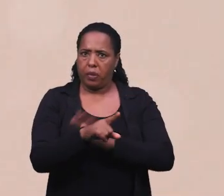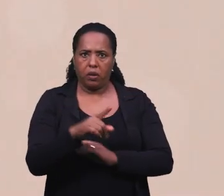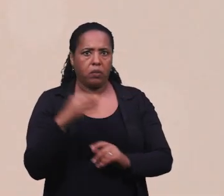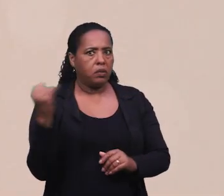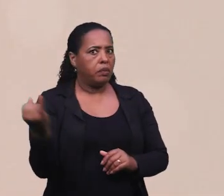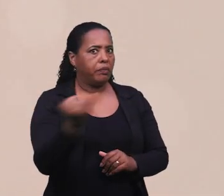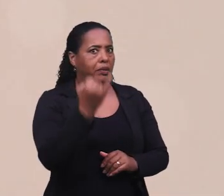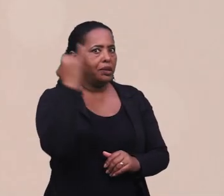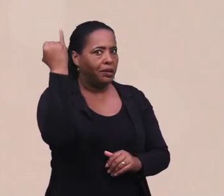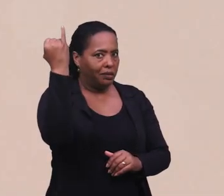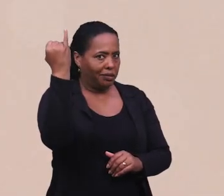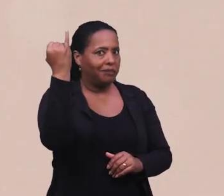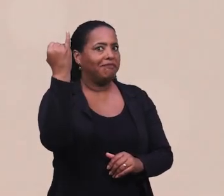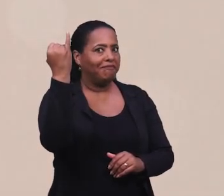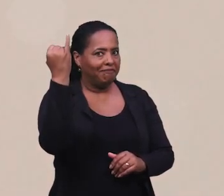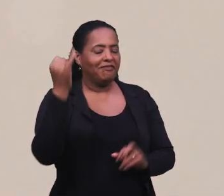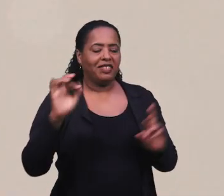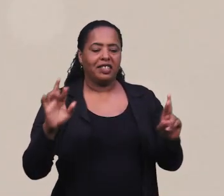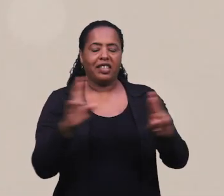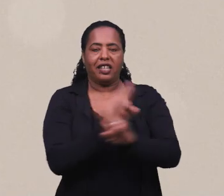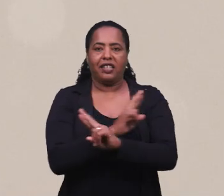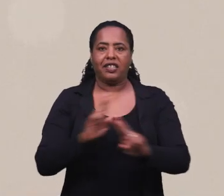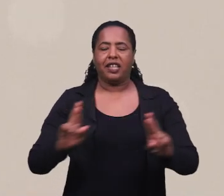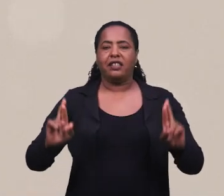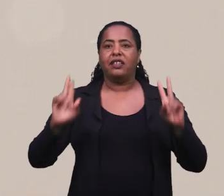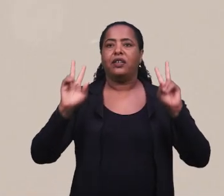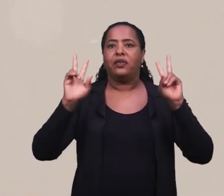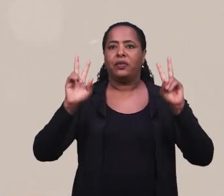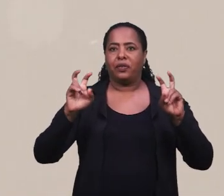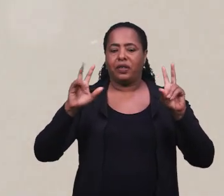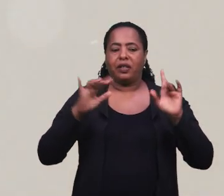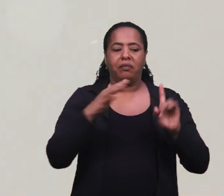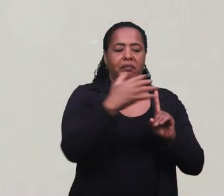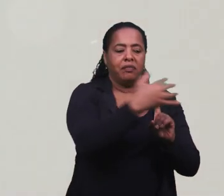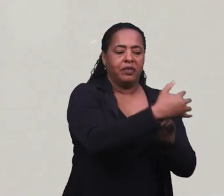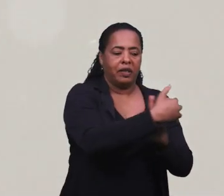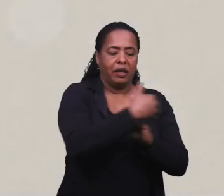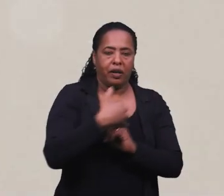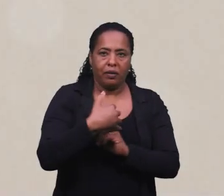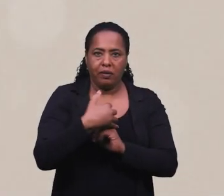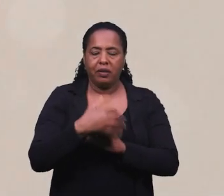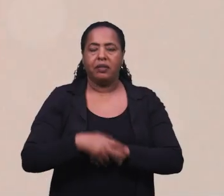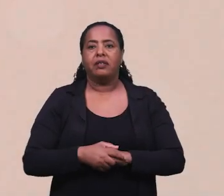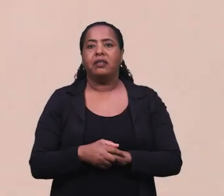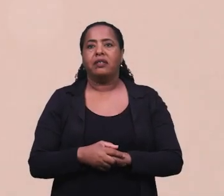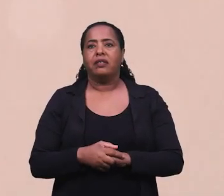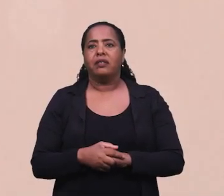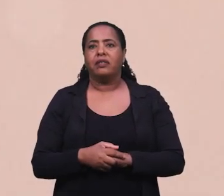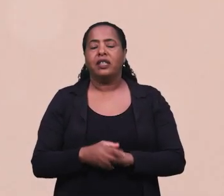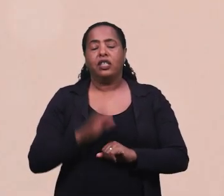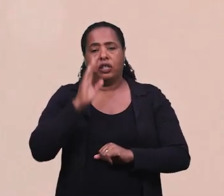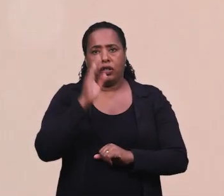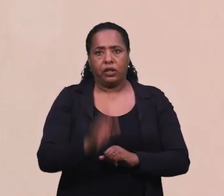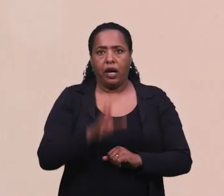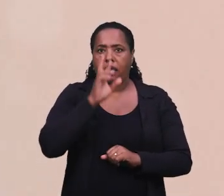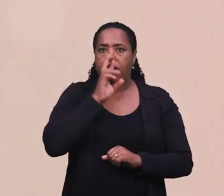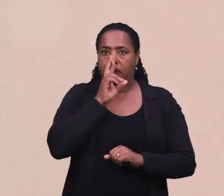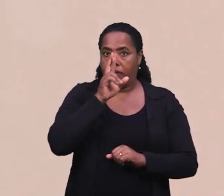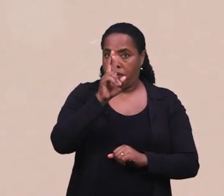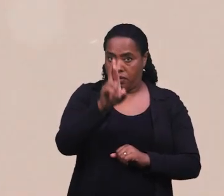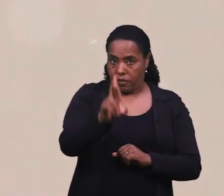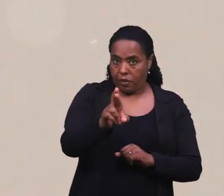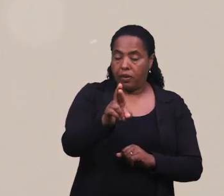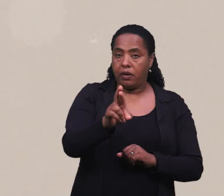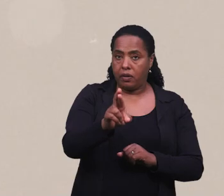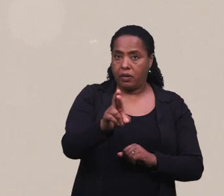que ele vai se alimentar. Então, onde é que ele vai se alimentar? Porque muitas vezes no seminário, nosso seminário costuma ser rápido, as filas, por exemplo,